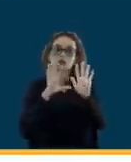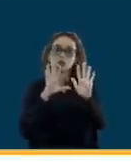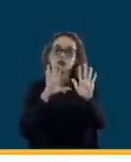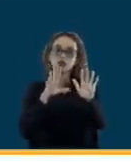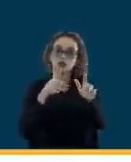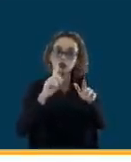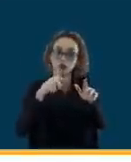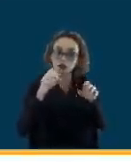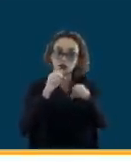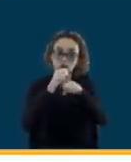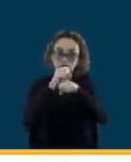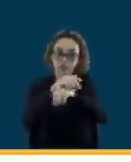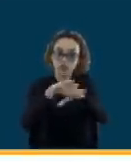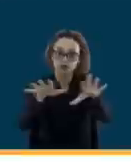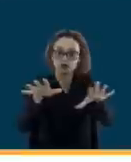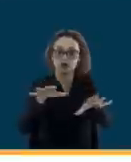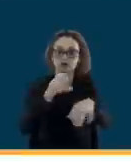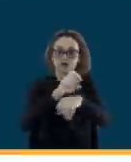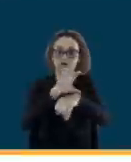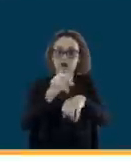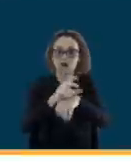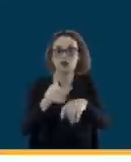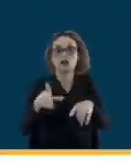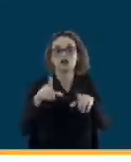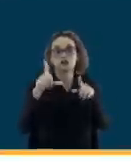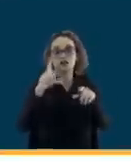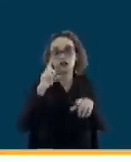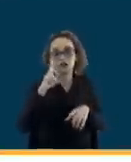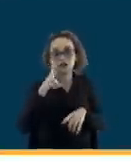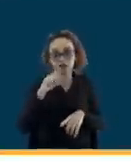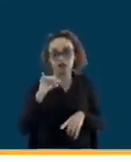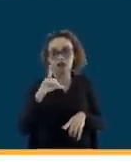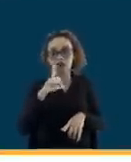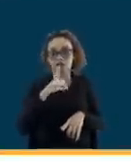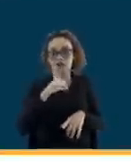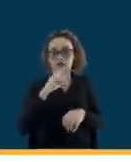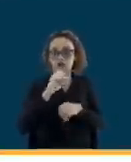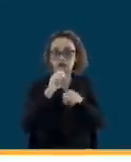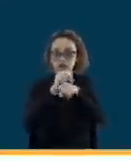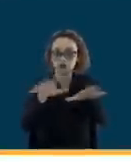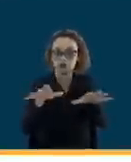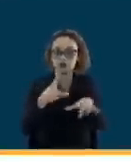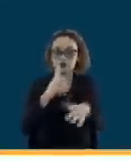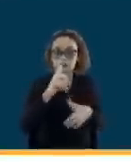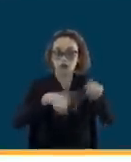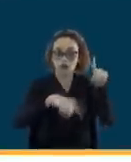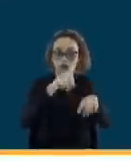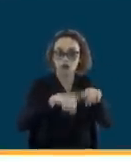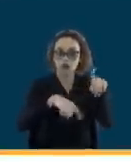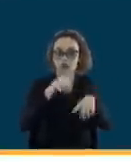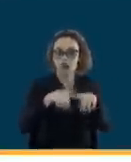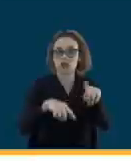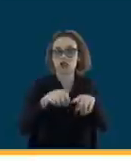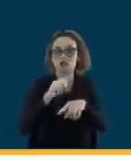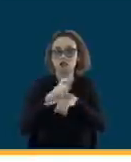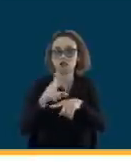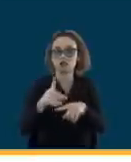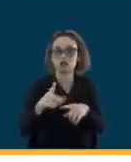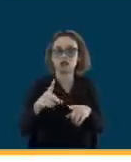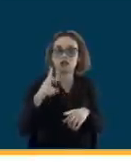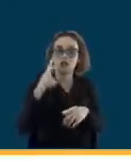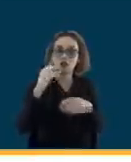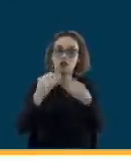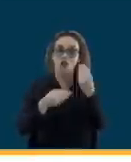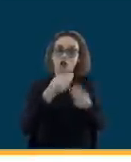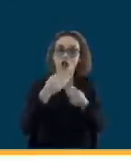todo esse material também será depois disponibilizado publicamente, mas, fundamentalmente, ele será utilizado na prática, né? Quer dizer, são os modos de usar da